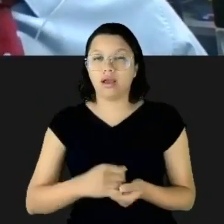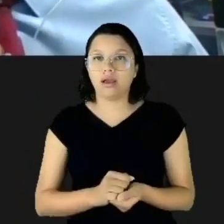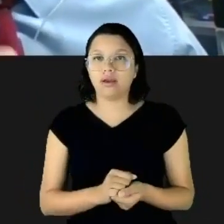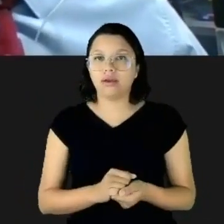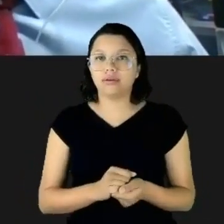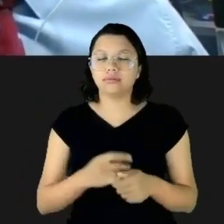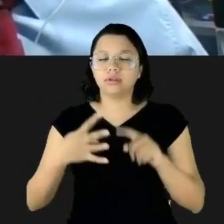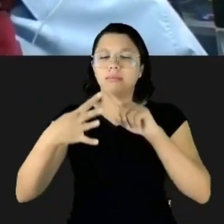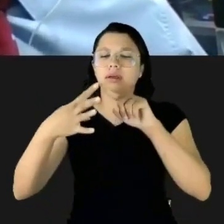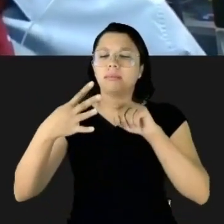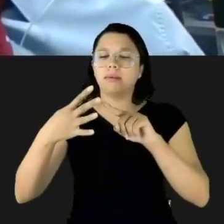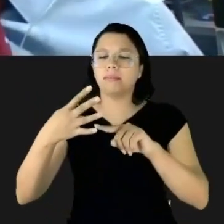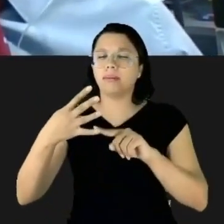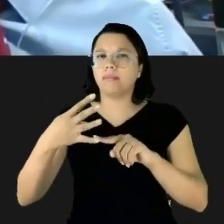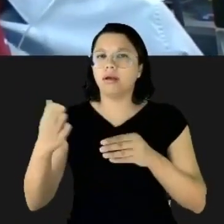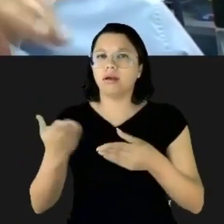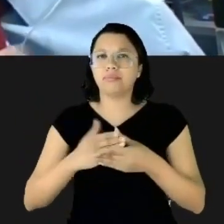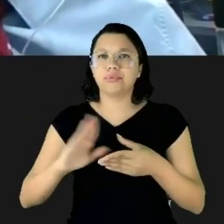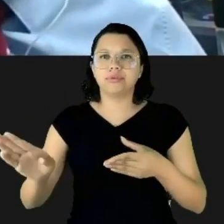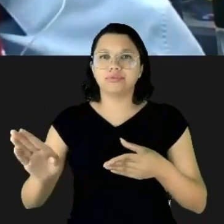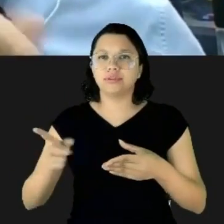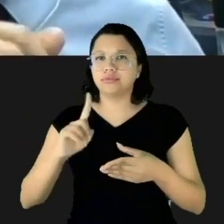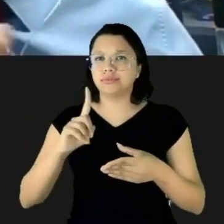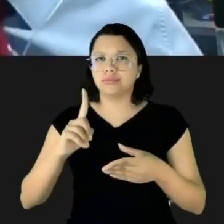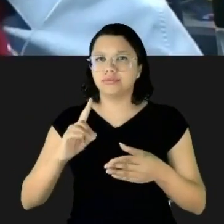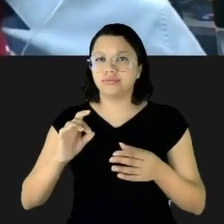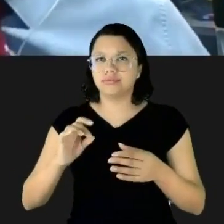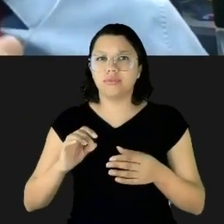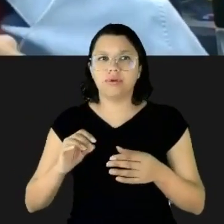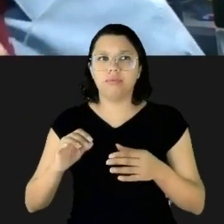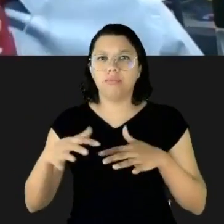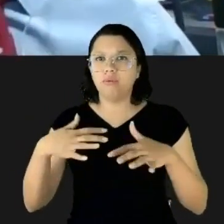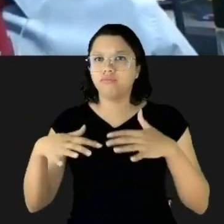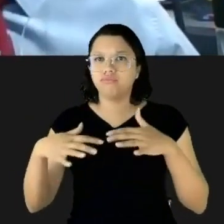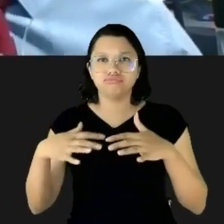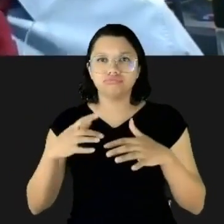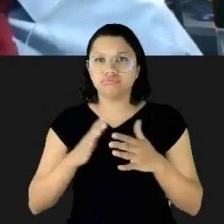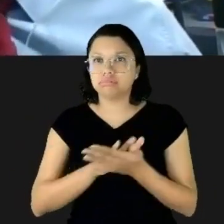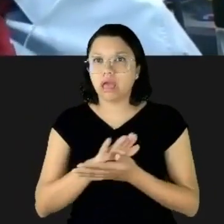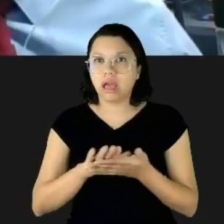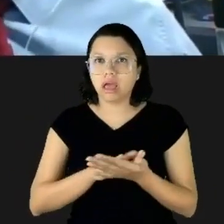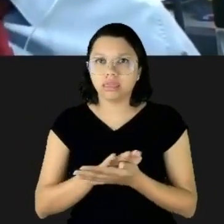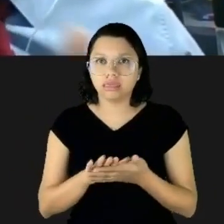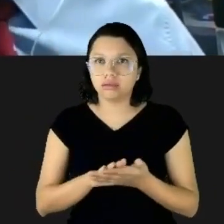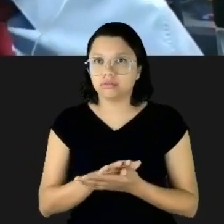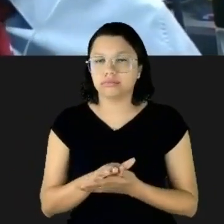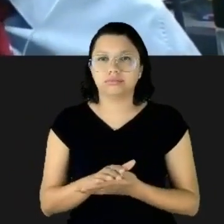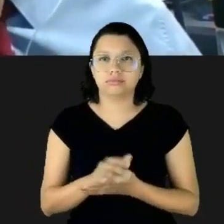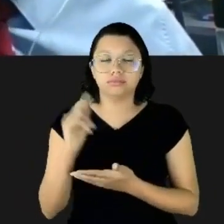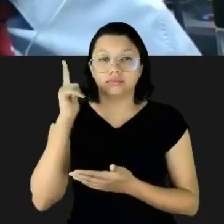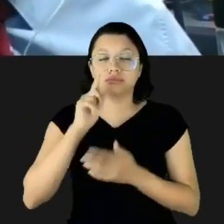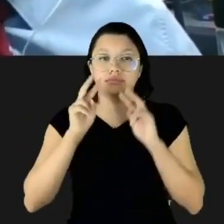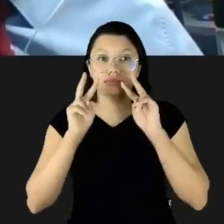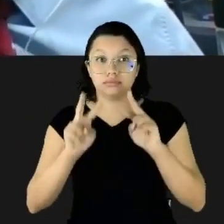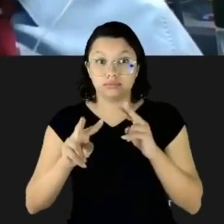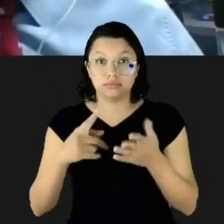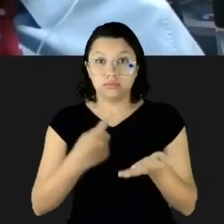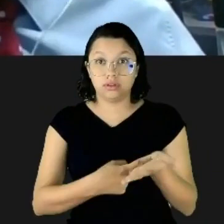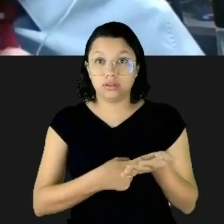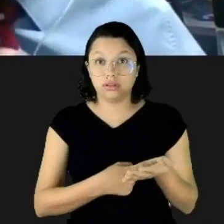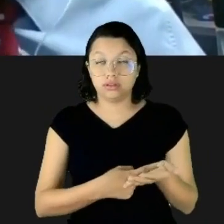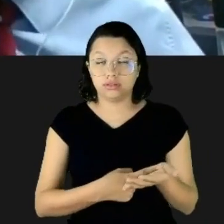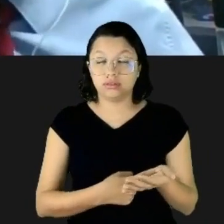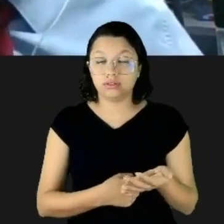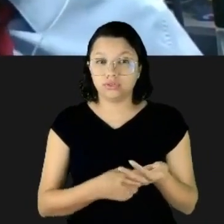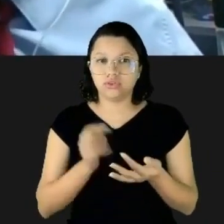Esses quatro, olha o que? Processos sem lançamento, ou seja, processos sem movimento, não tem movimentação, você consegue ver a data, então